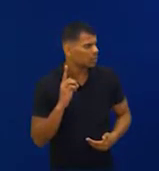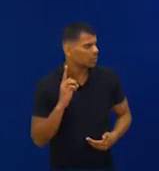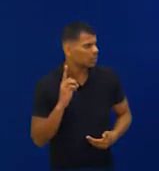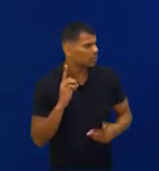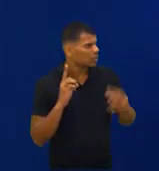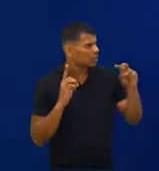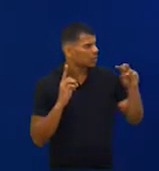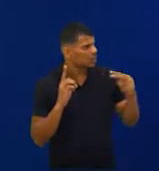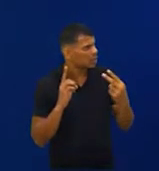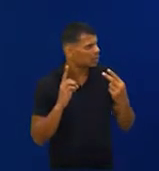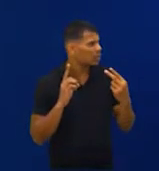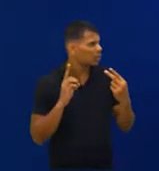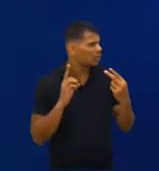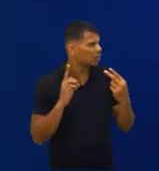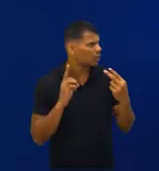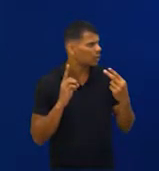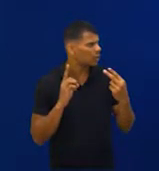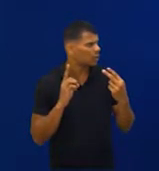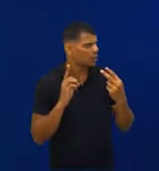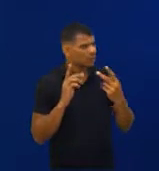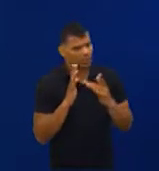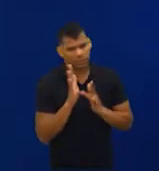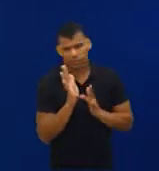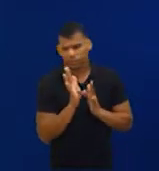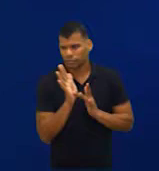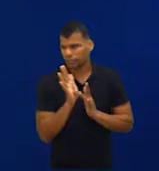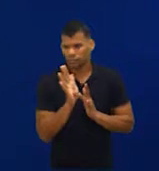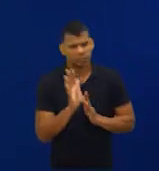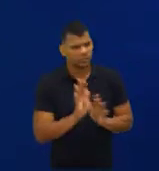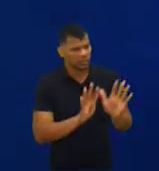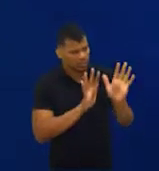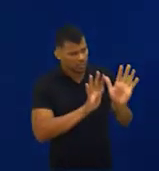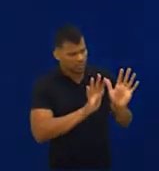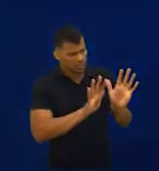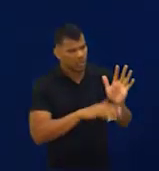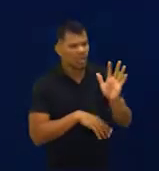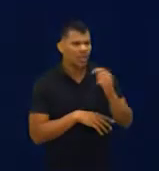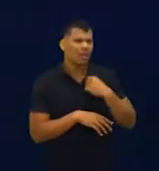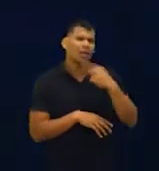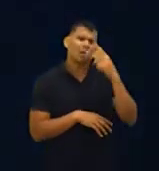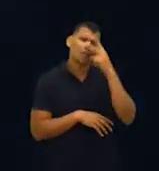A dor de viver, de ver sua imagem que eu já não tinha.